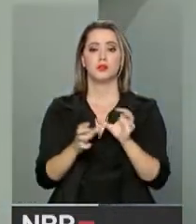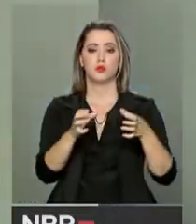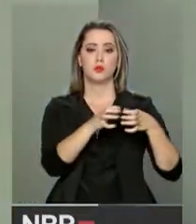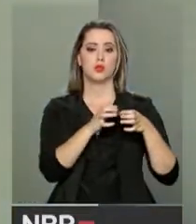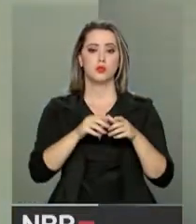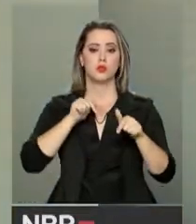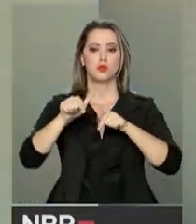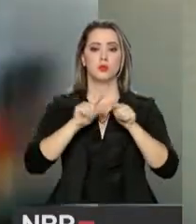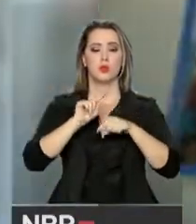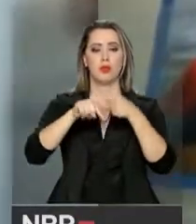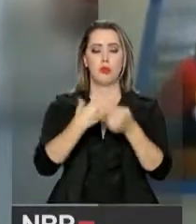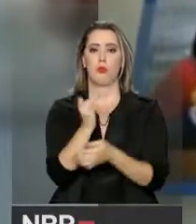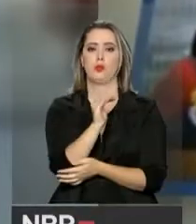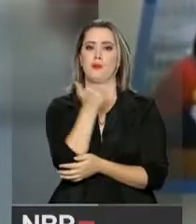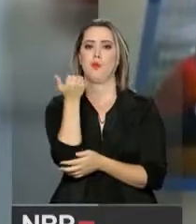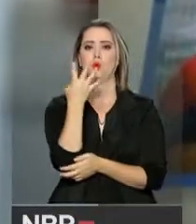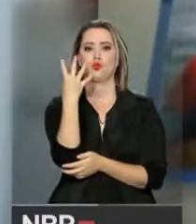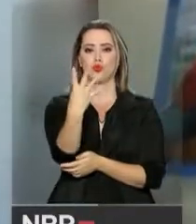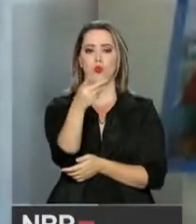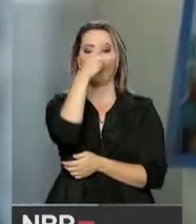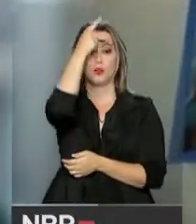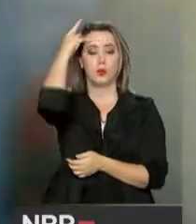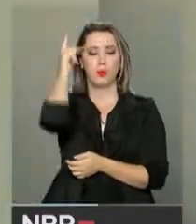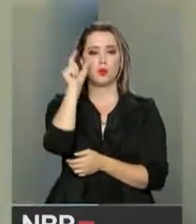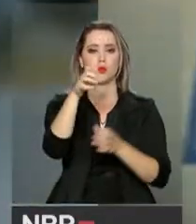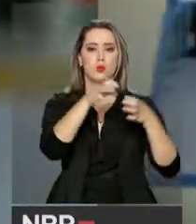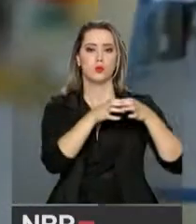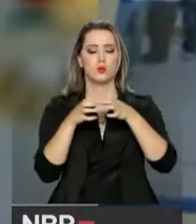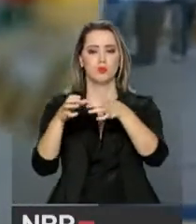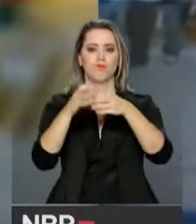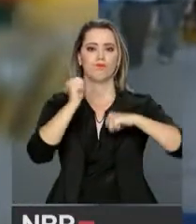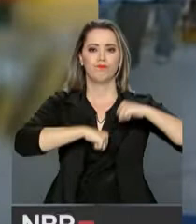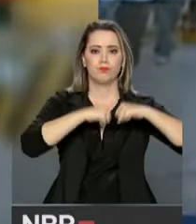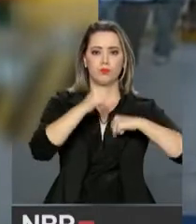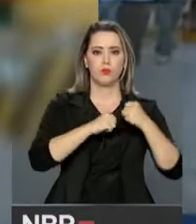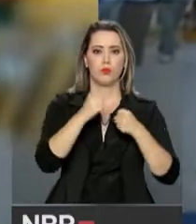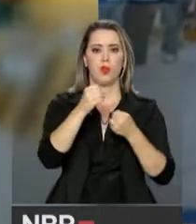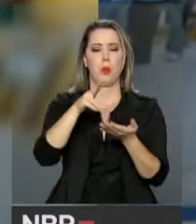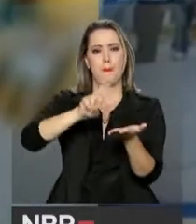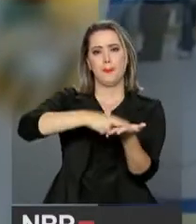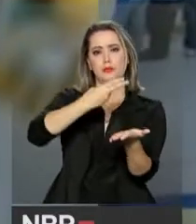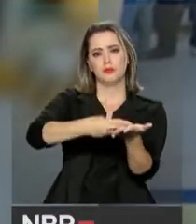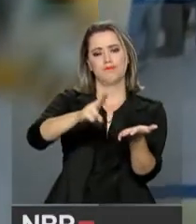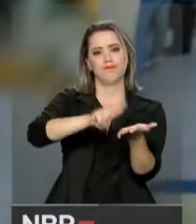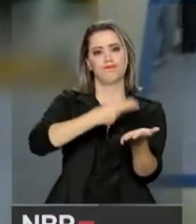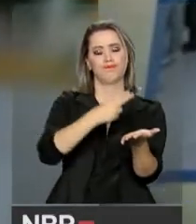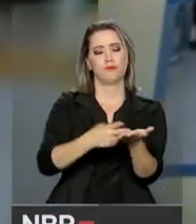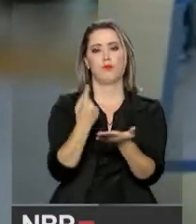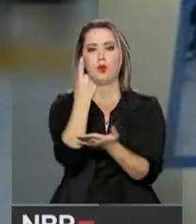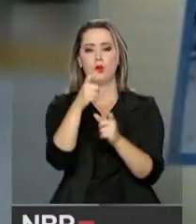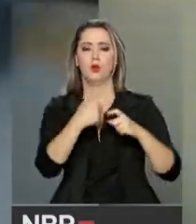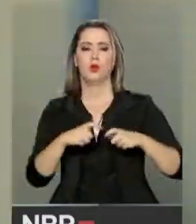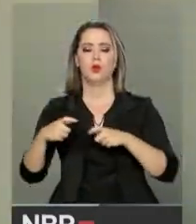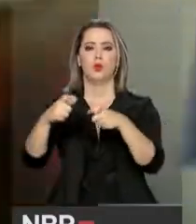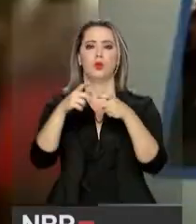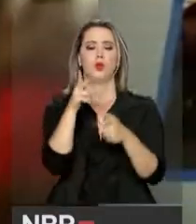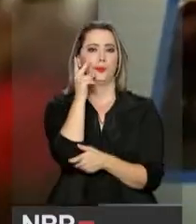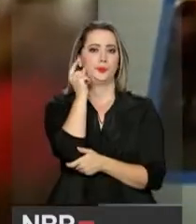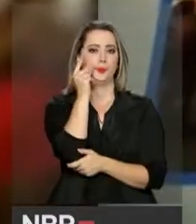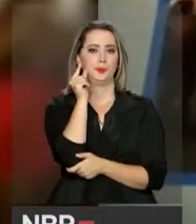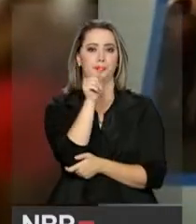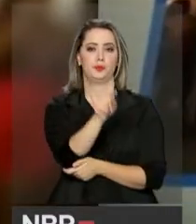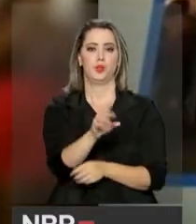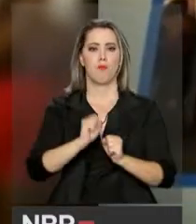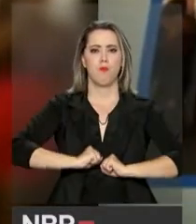trabalho após a morte de 4 trabalhadores na unidade de produção de gordura e margarina em uma das fábricas de Fortaleza.